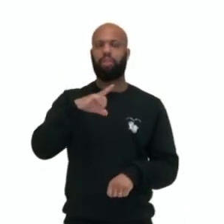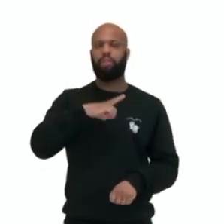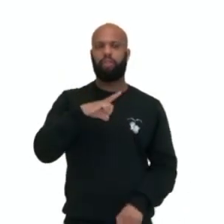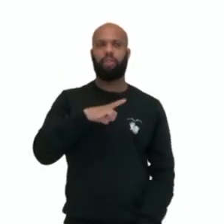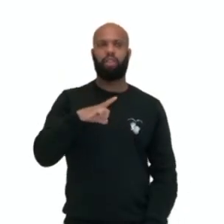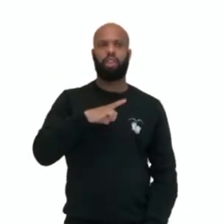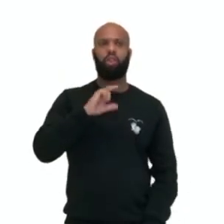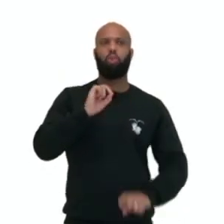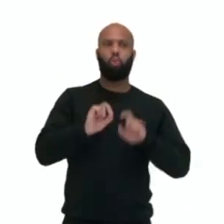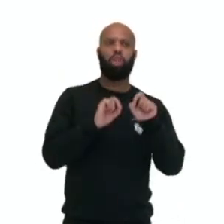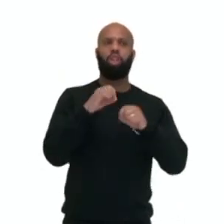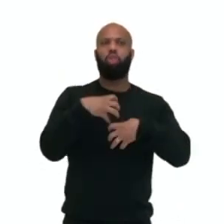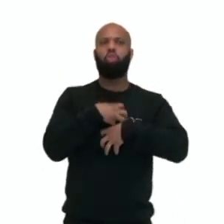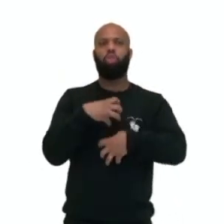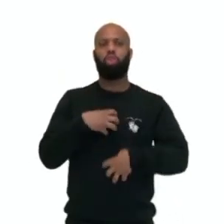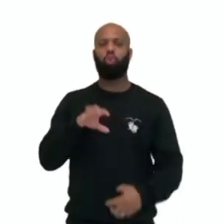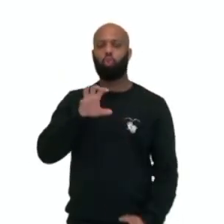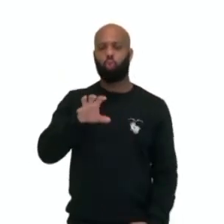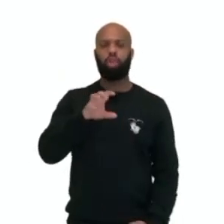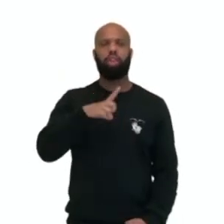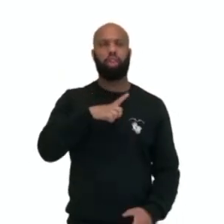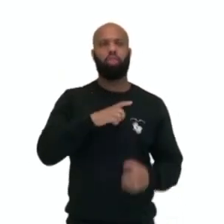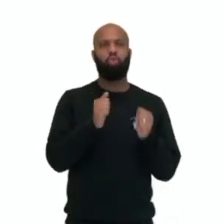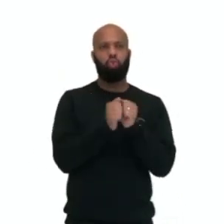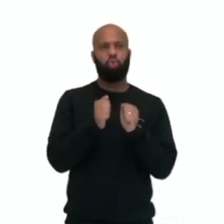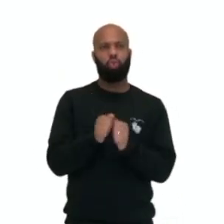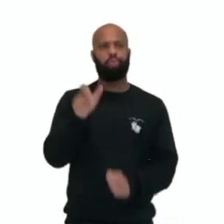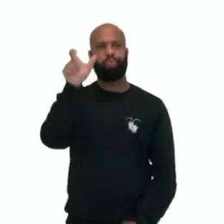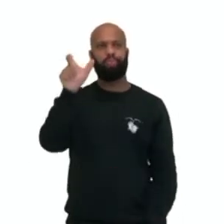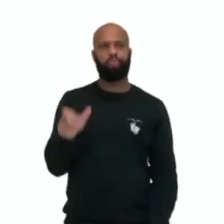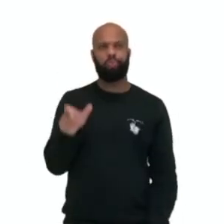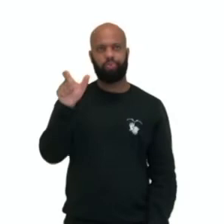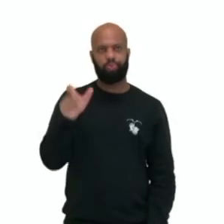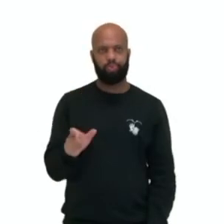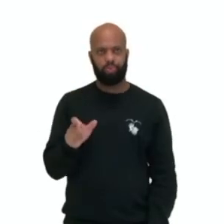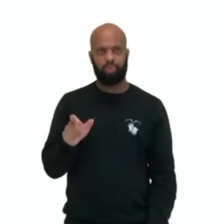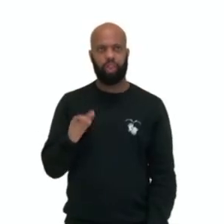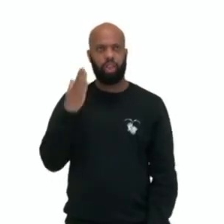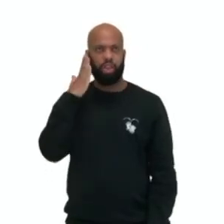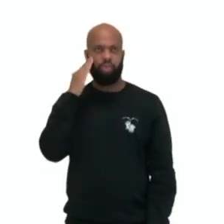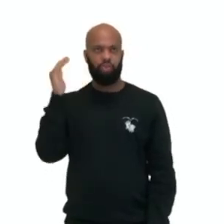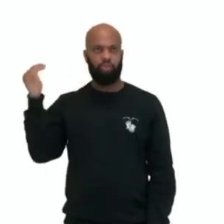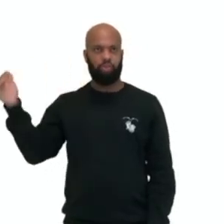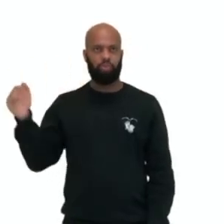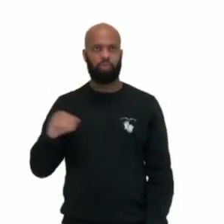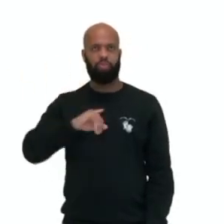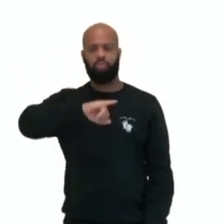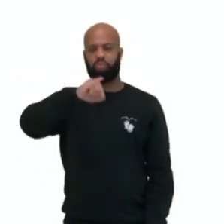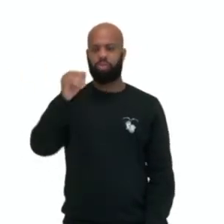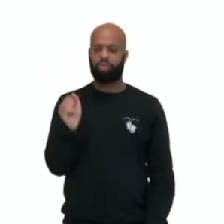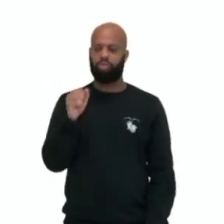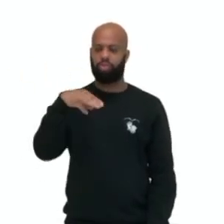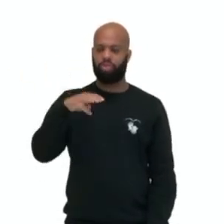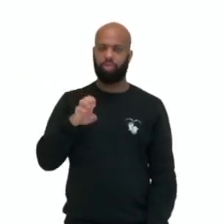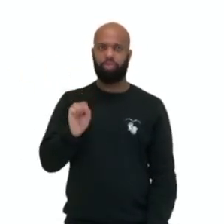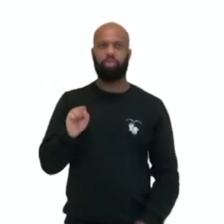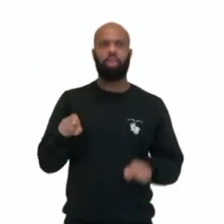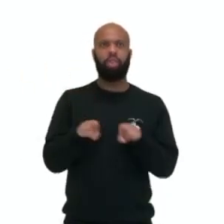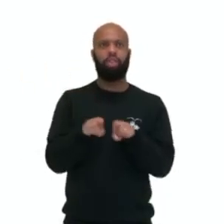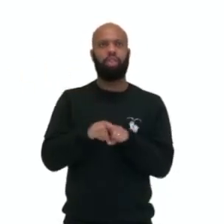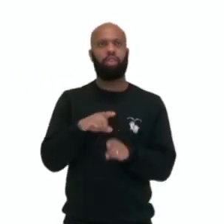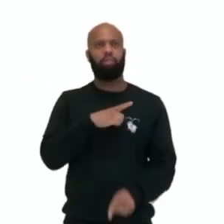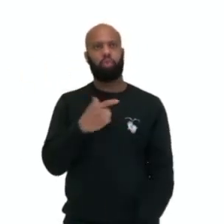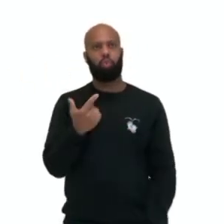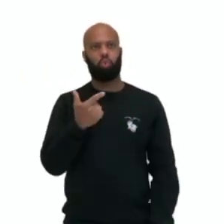tipo de dança, que surgiu com James Brown. Sem esquecer os inconfundíveis locking e popping, que nós